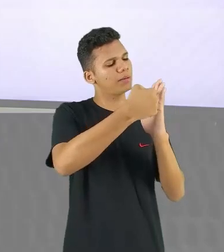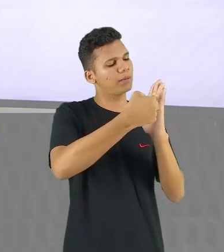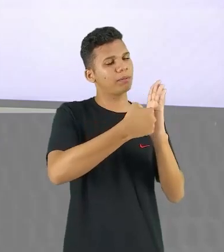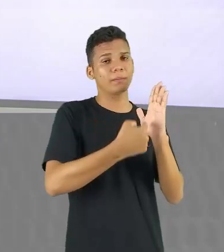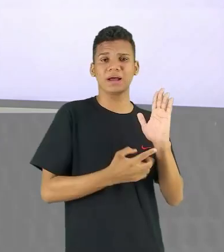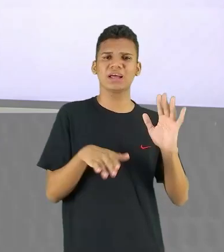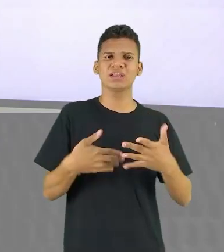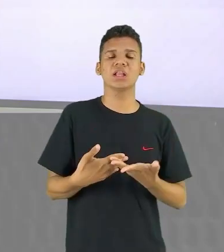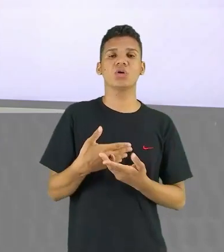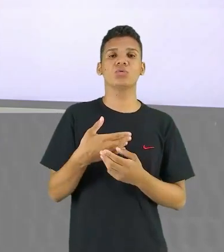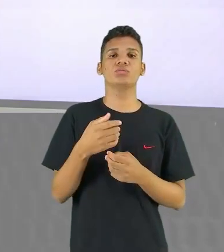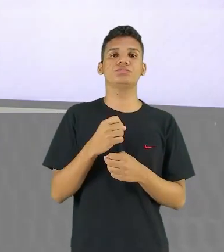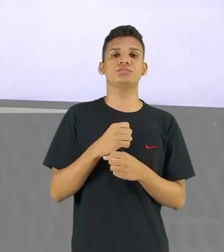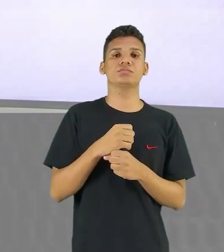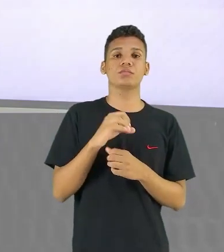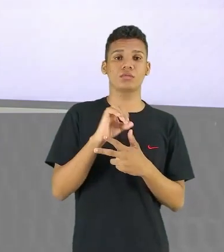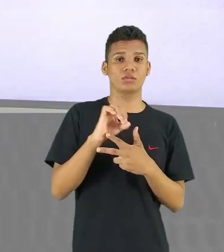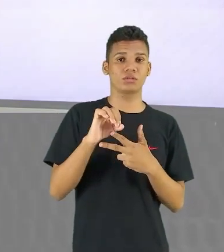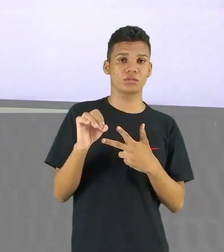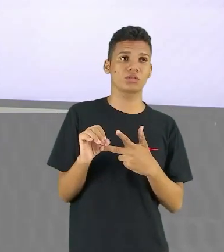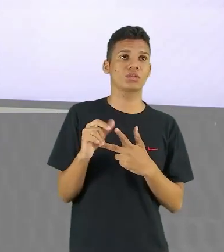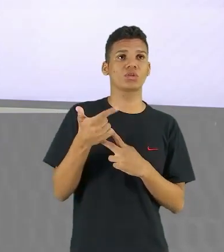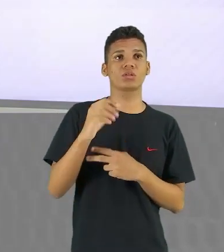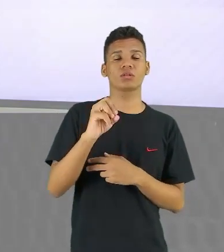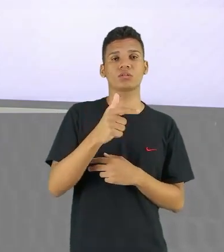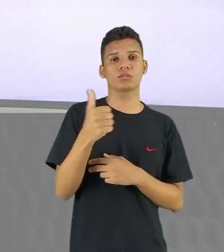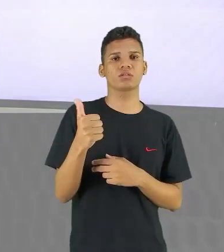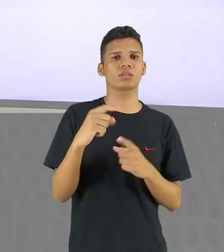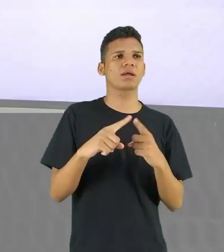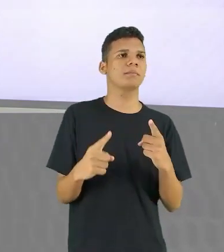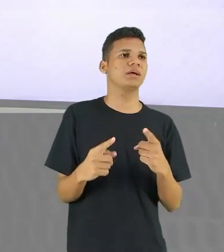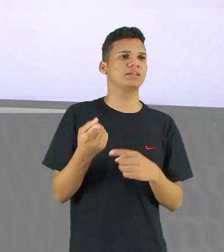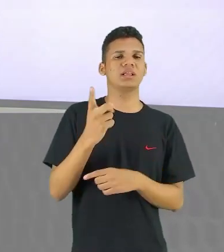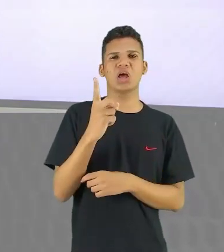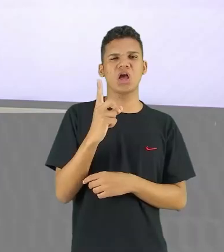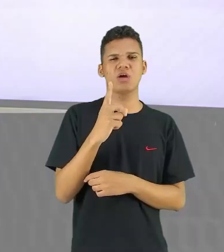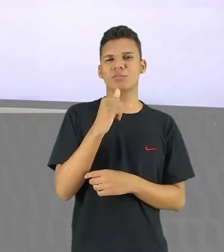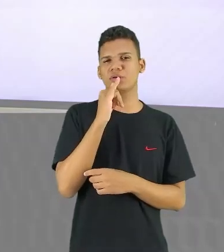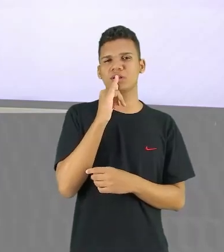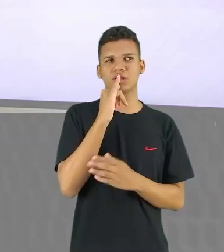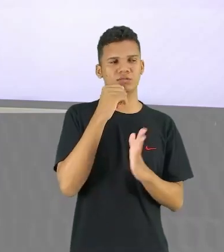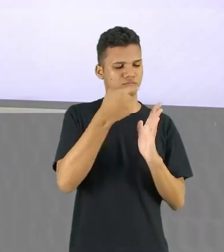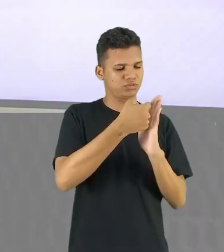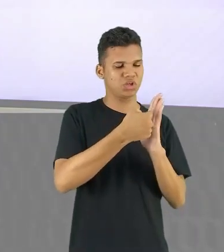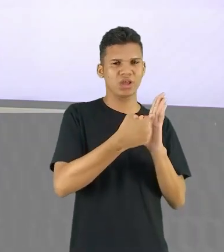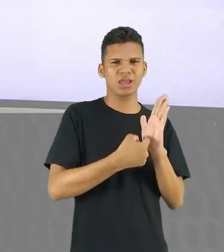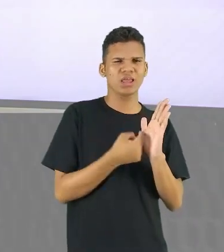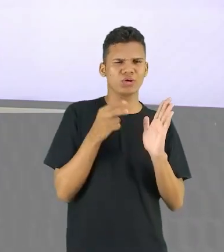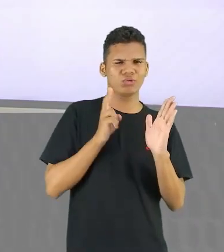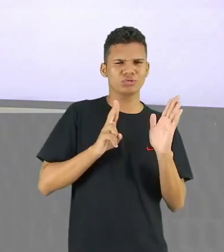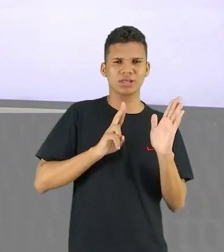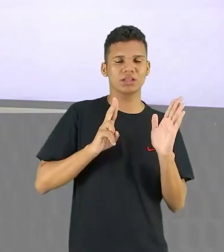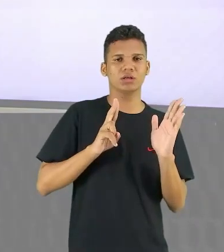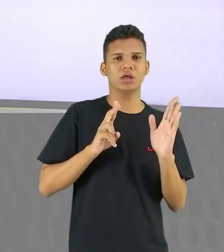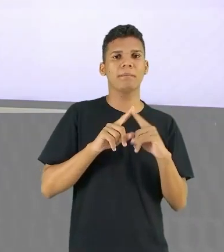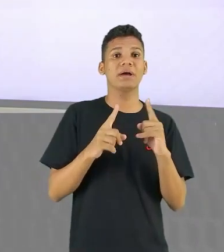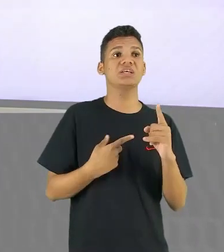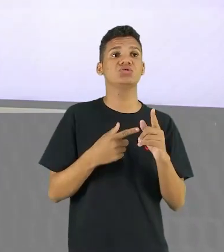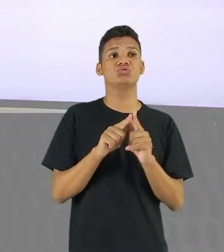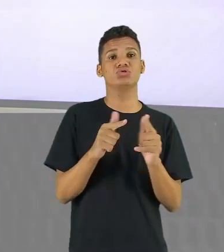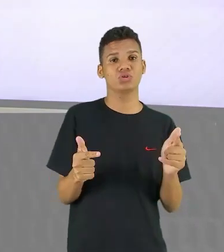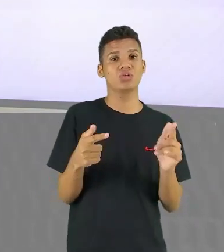em 2021, trouxe esse gênero textual, mas não foi uma receita tradicional. Foi esse